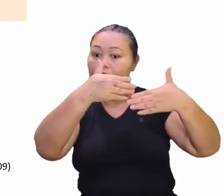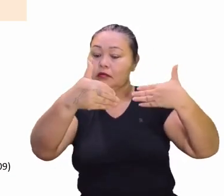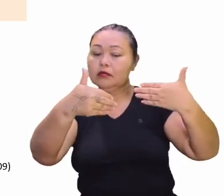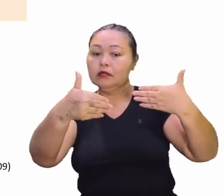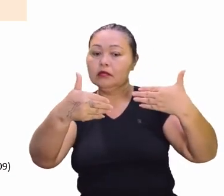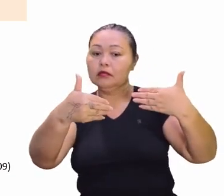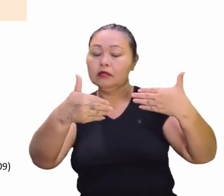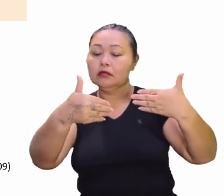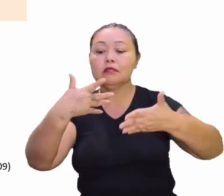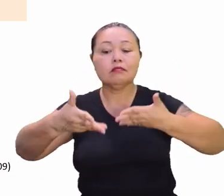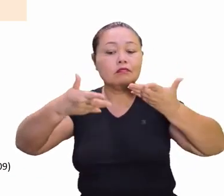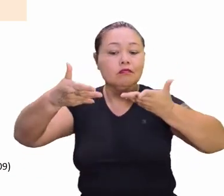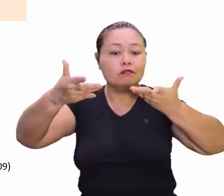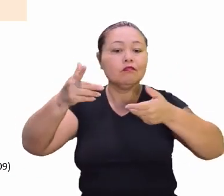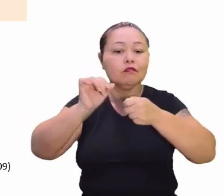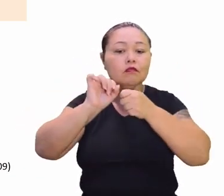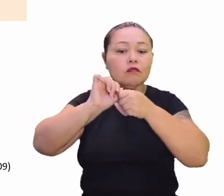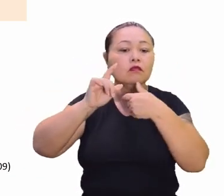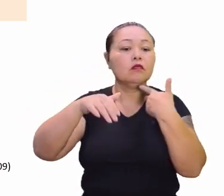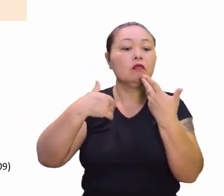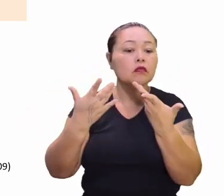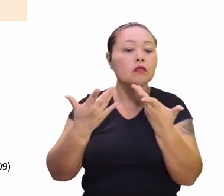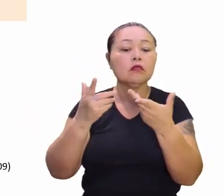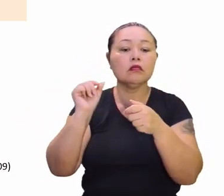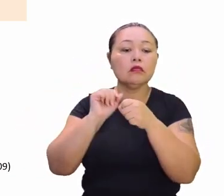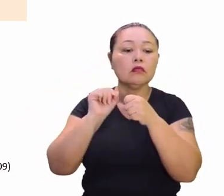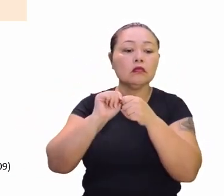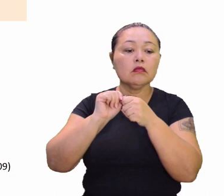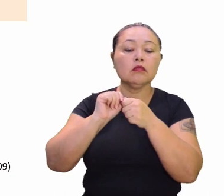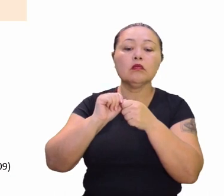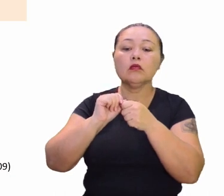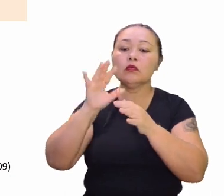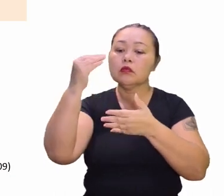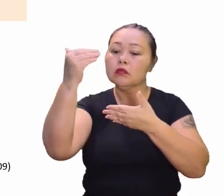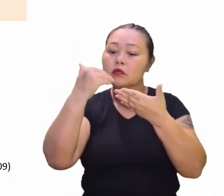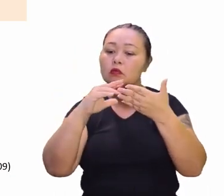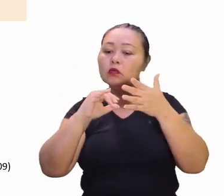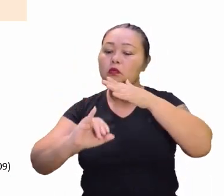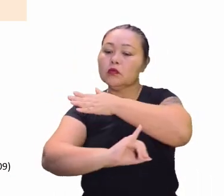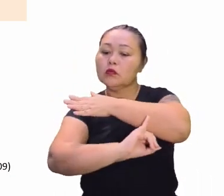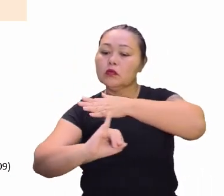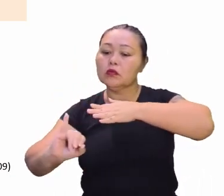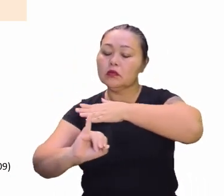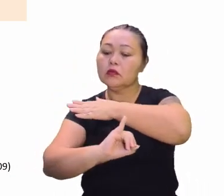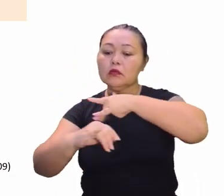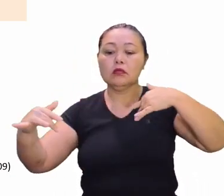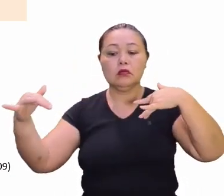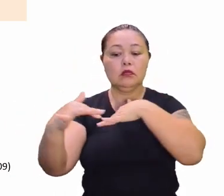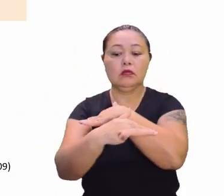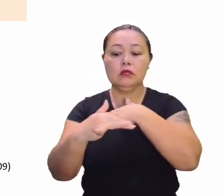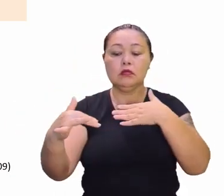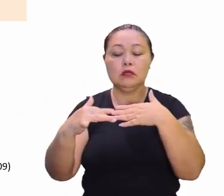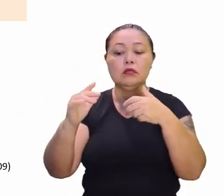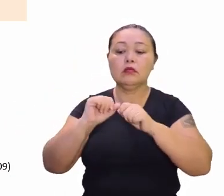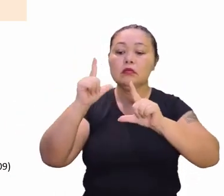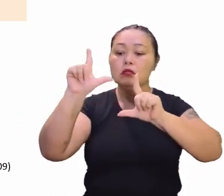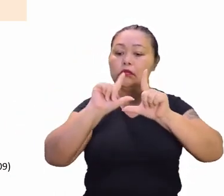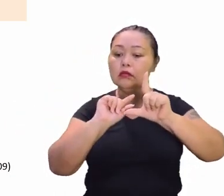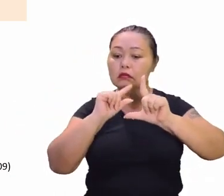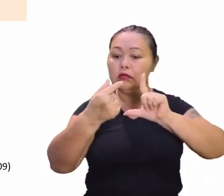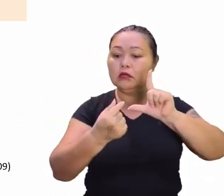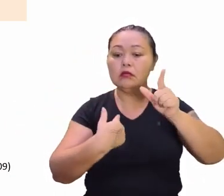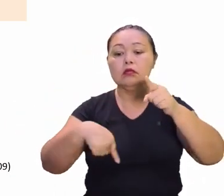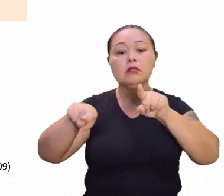Exatamente. Promoveu a retomada do planejamento e execução de grandes obras de infraestrutura urbana, logística e